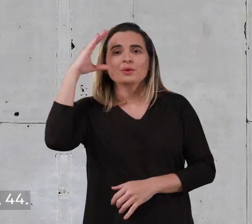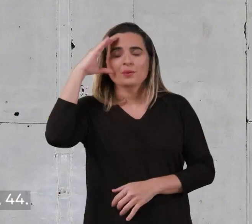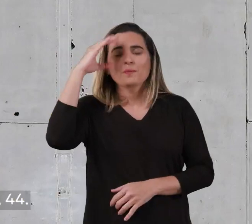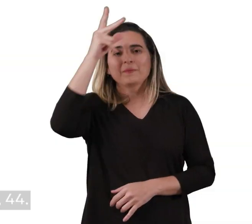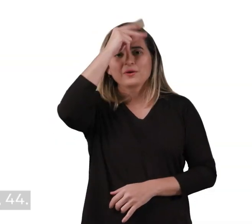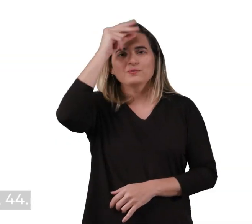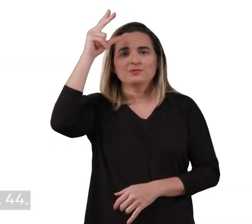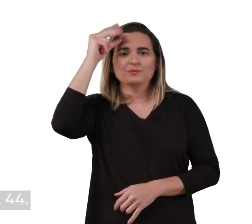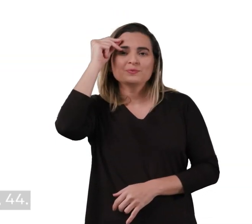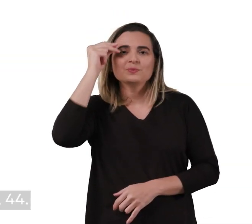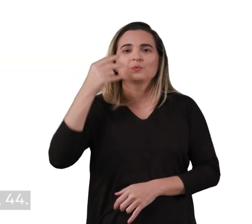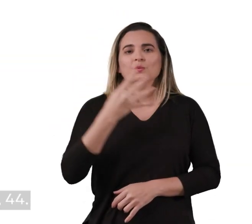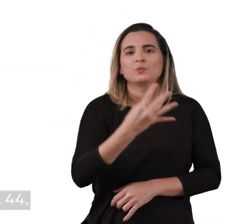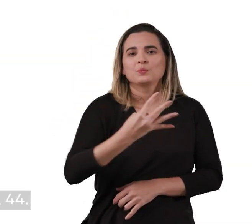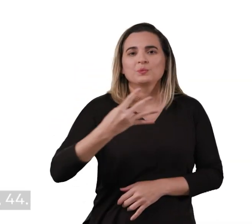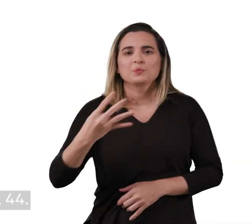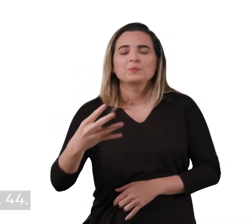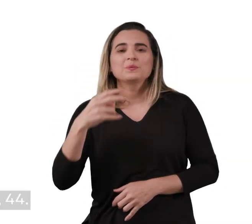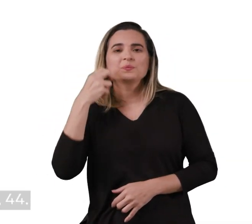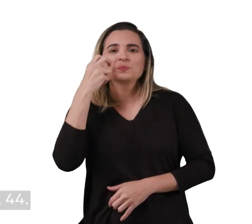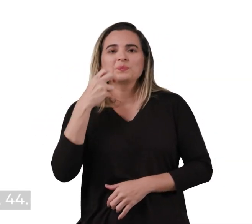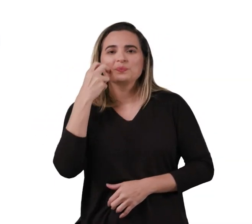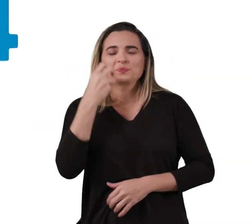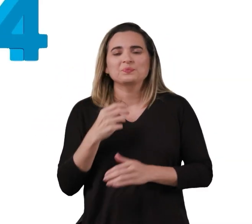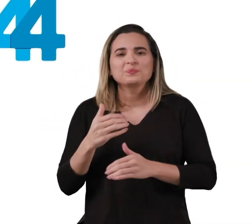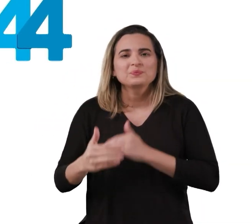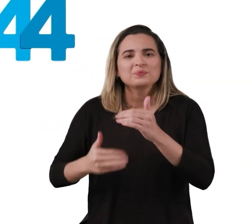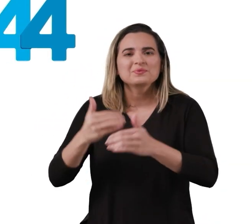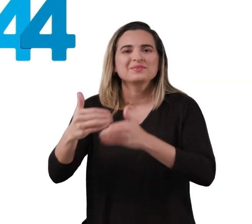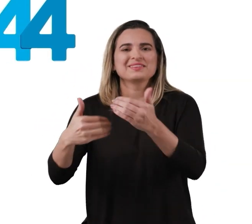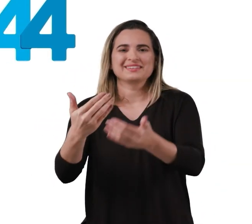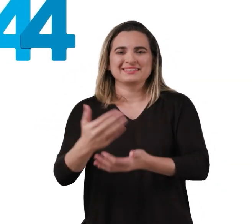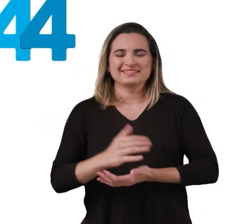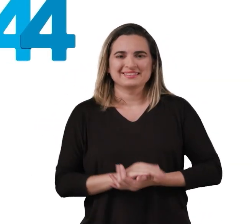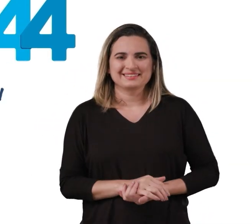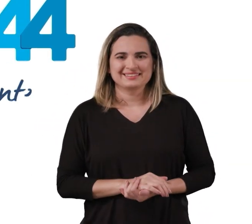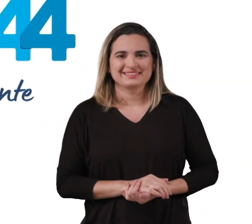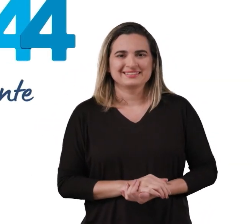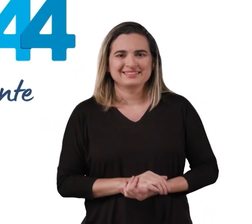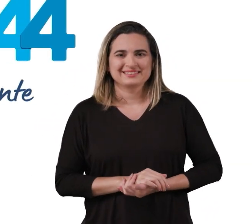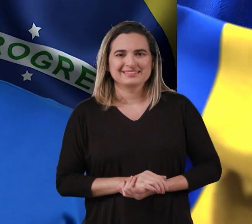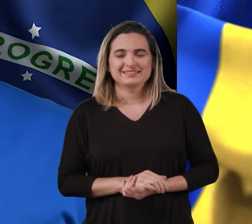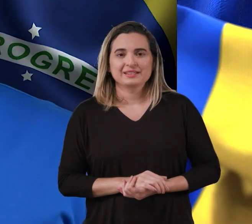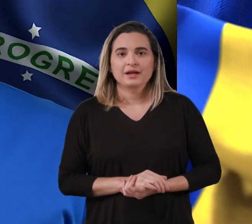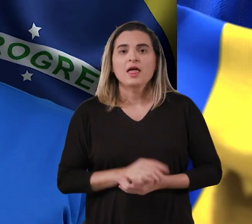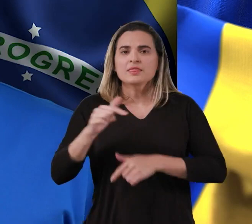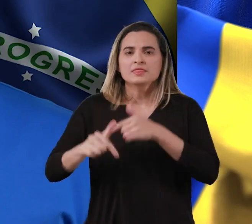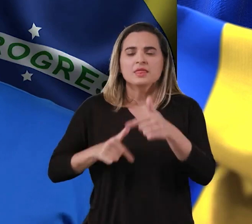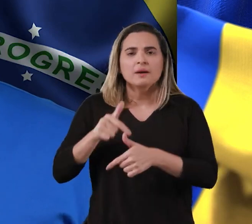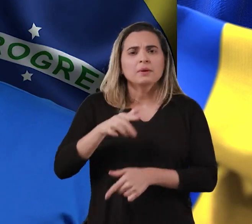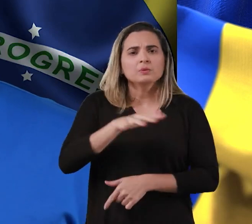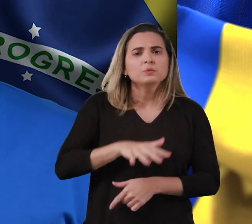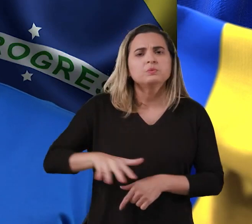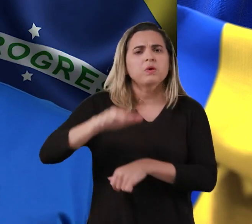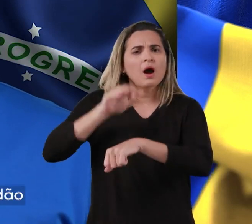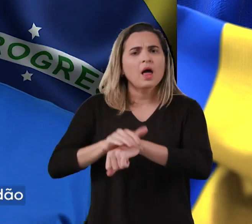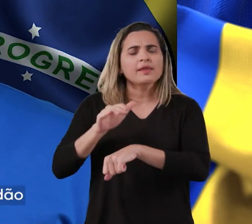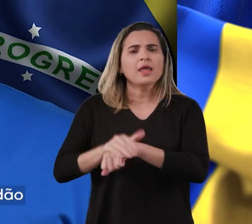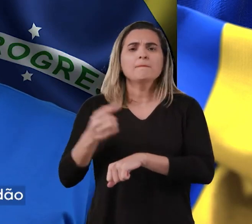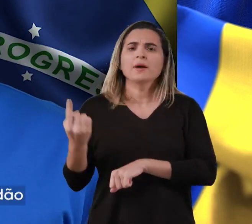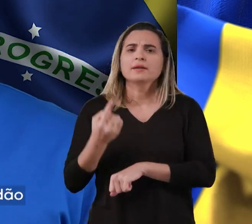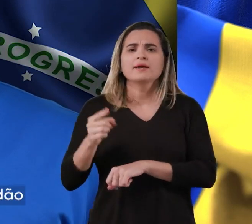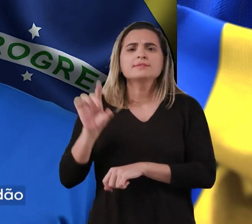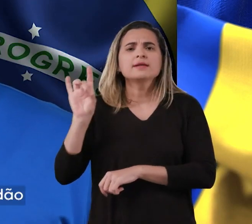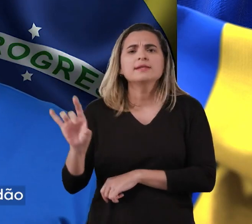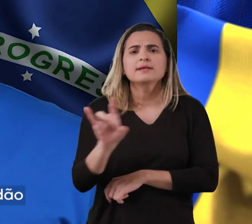de Paulinho Prefeito 44. É Natal pra frente. Trabalhar pela conquista da